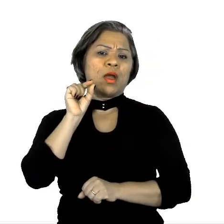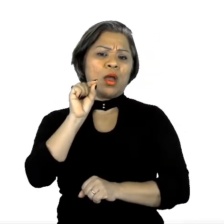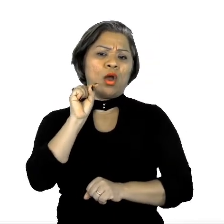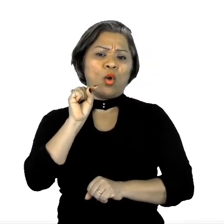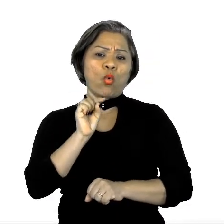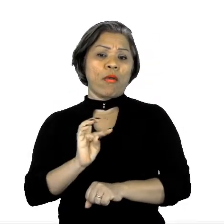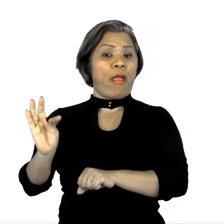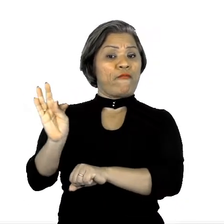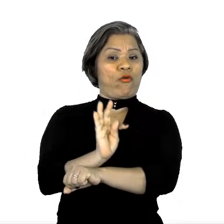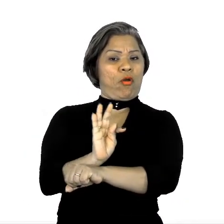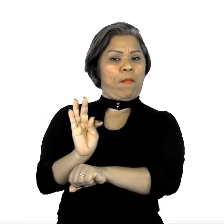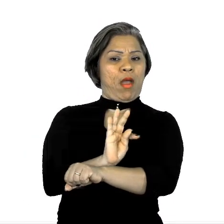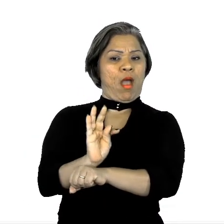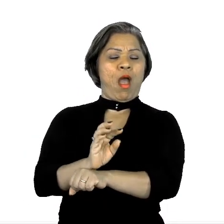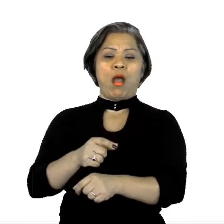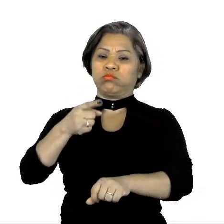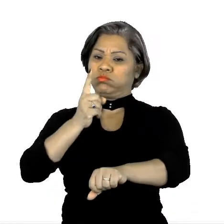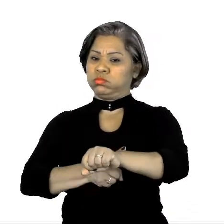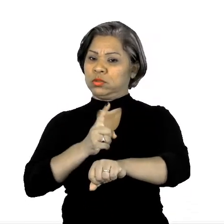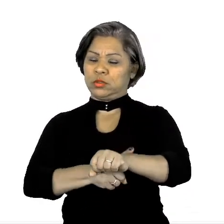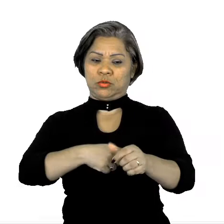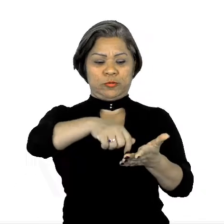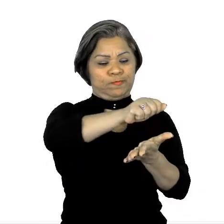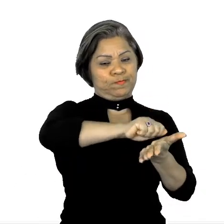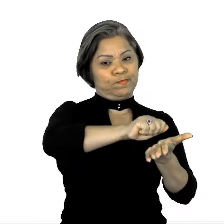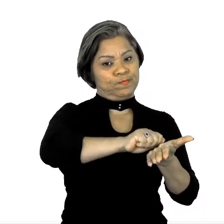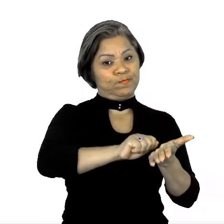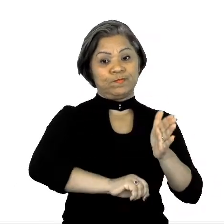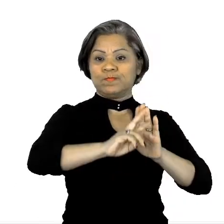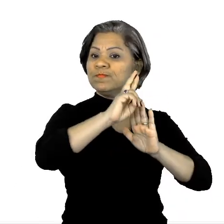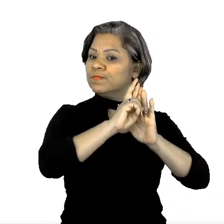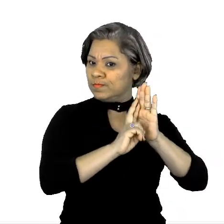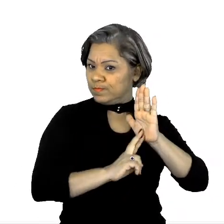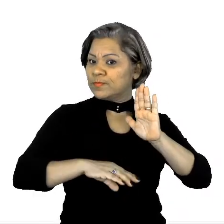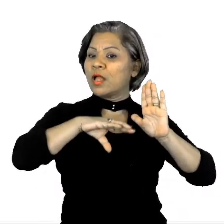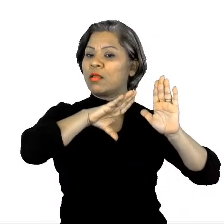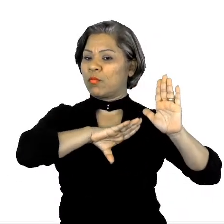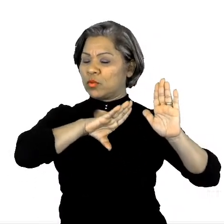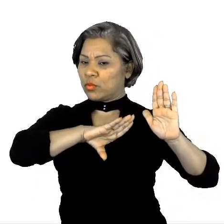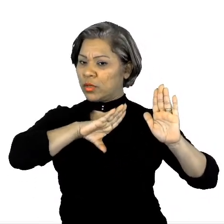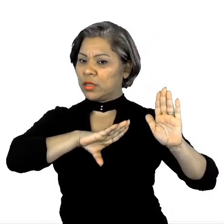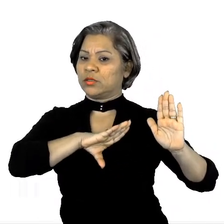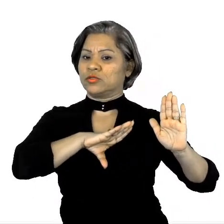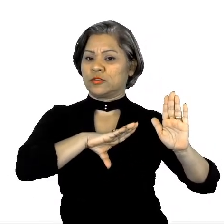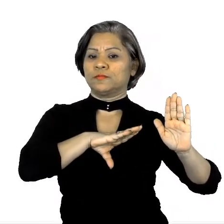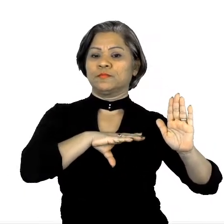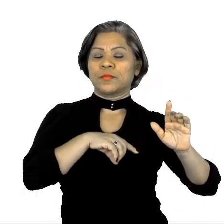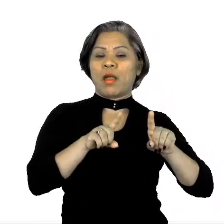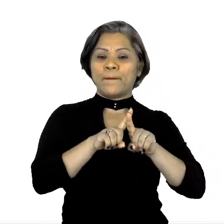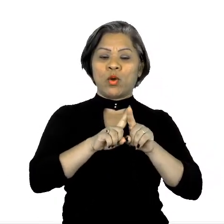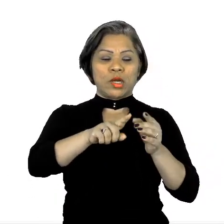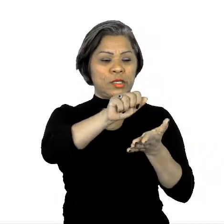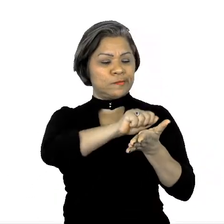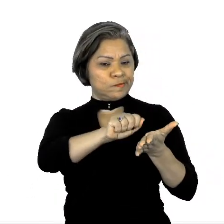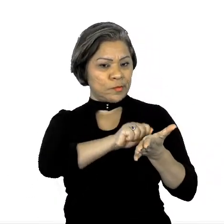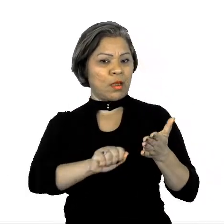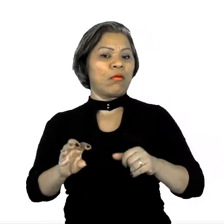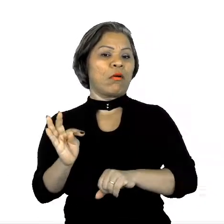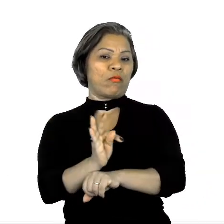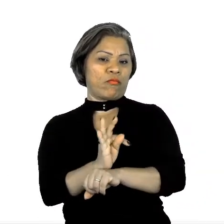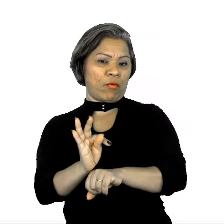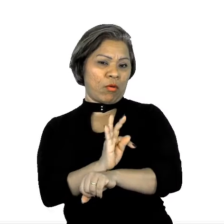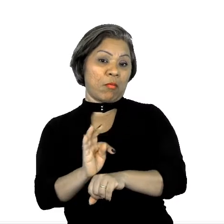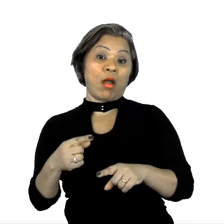de você escrever o seu relatório da língua portuguesa, valendo-se de um registro formal, uma vez que se trata